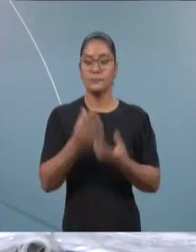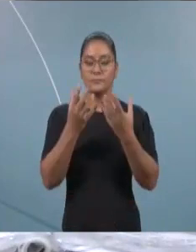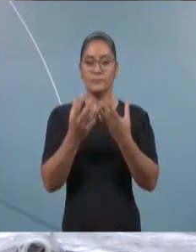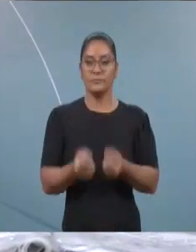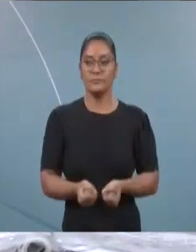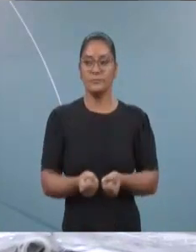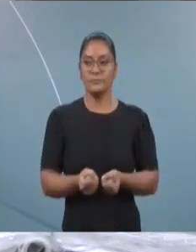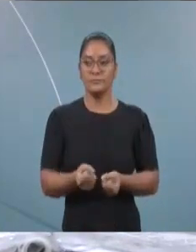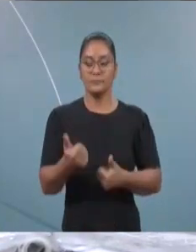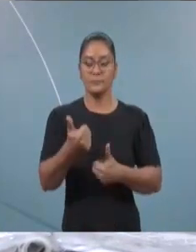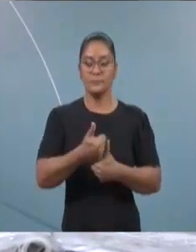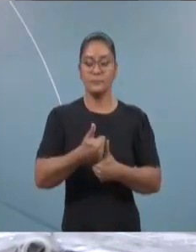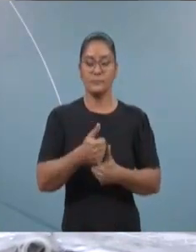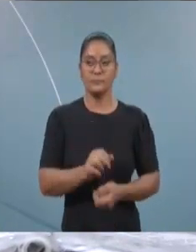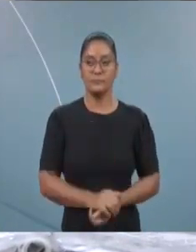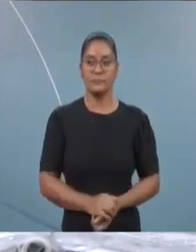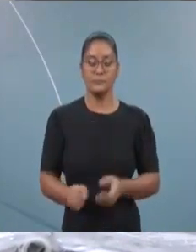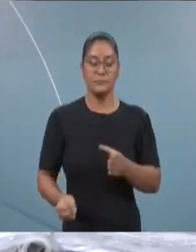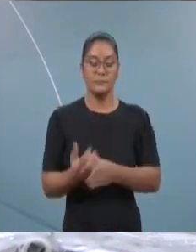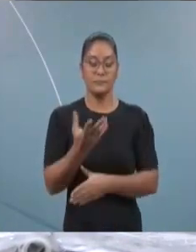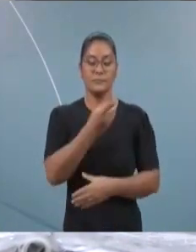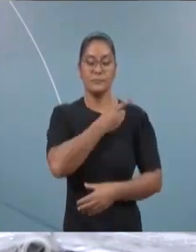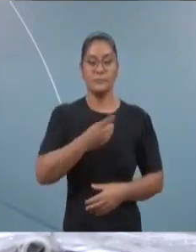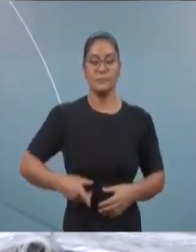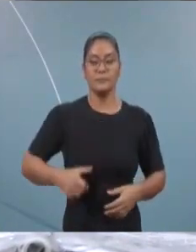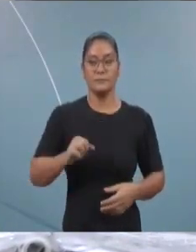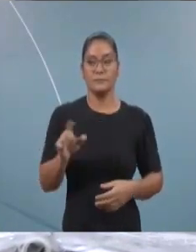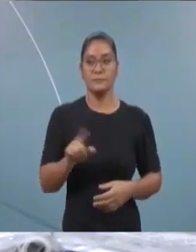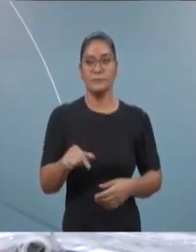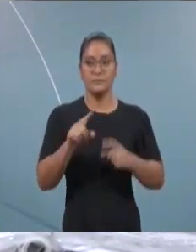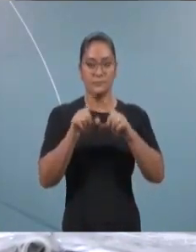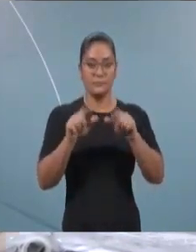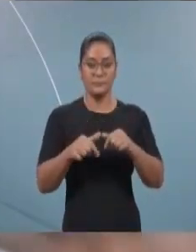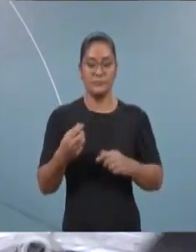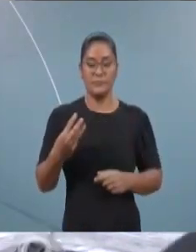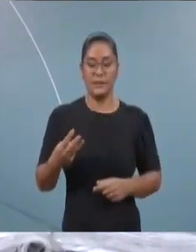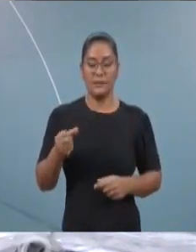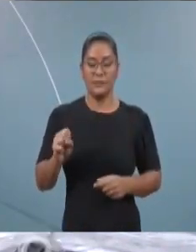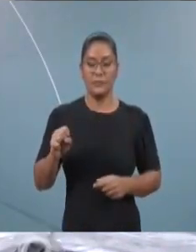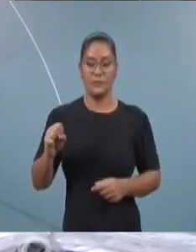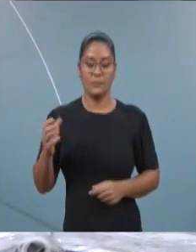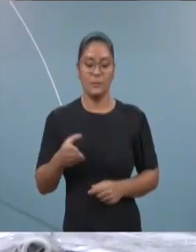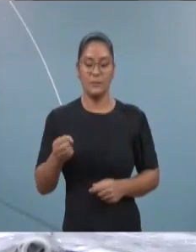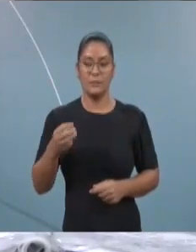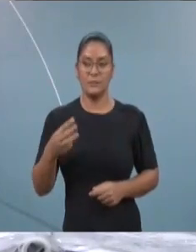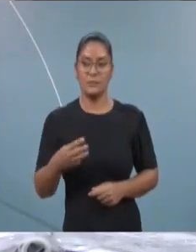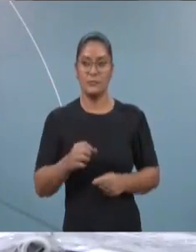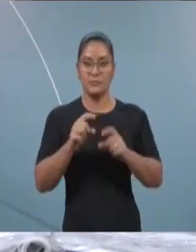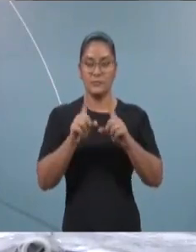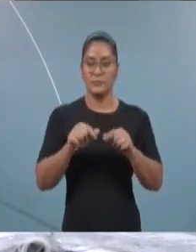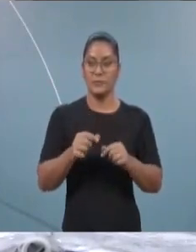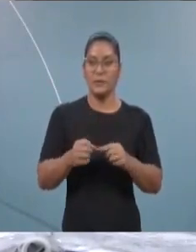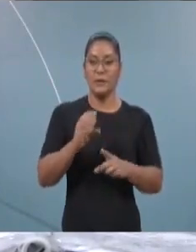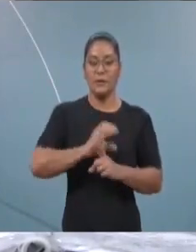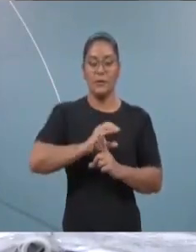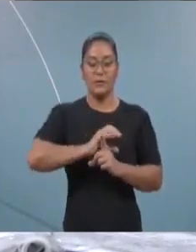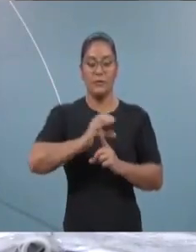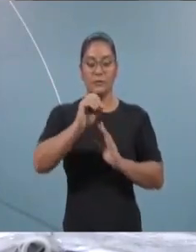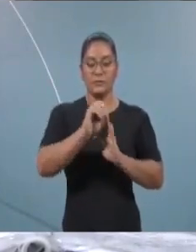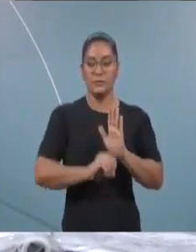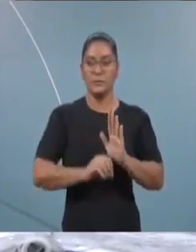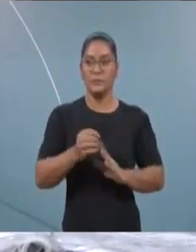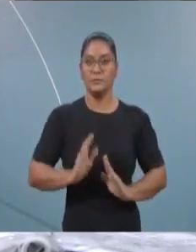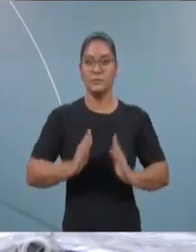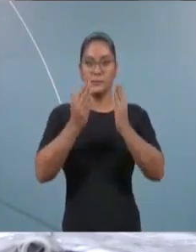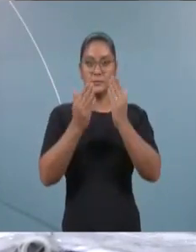o substitutivo iniciativa deputado luí Eduardo projeto de lei número 388/03 projeto de lei que institui o calendário oficial dos